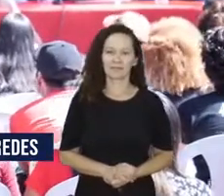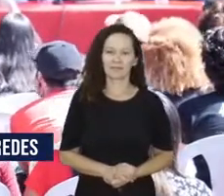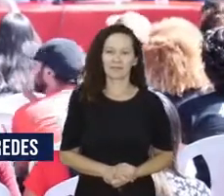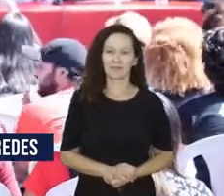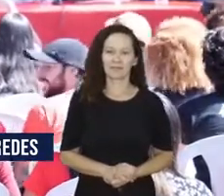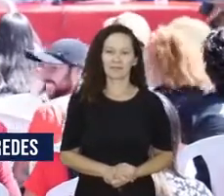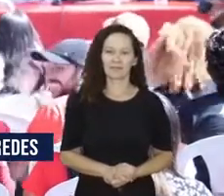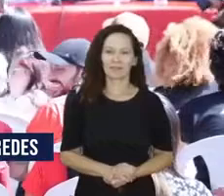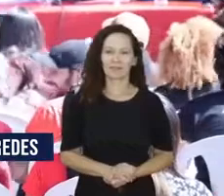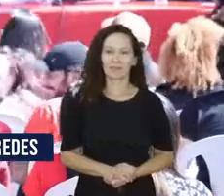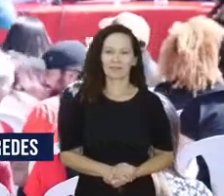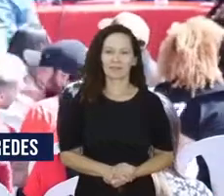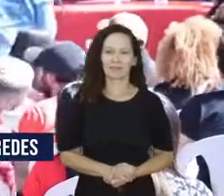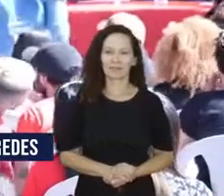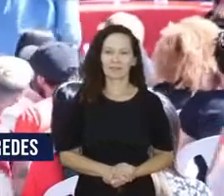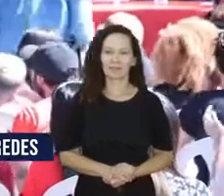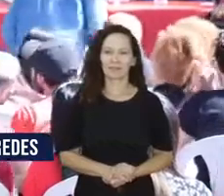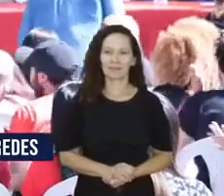dela.